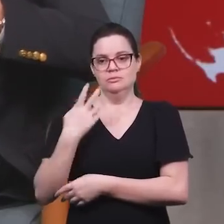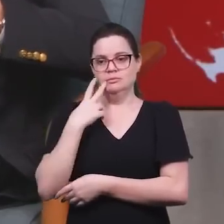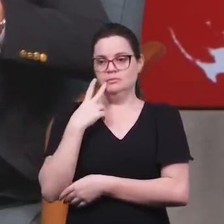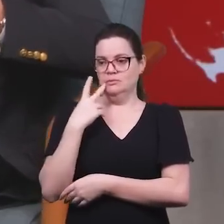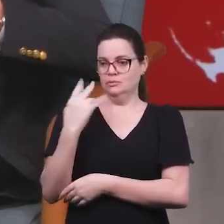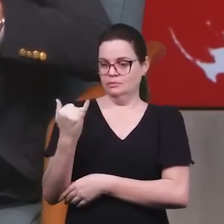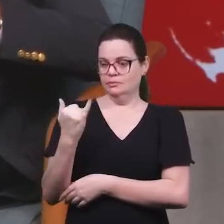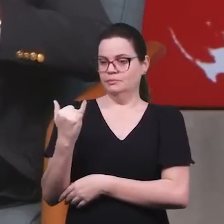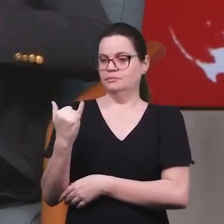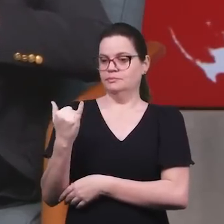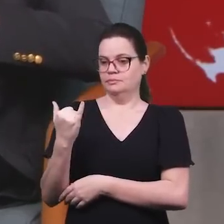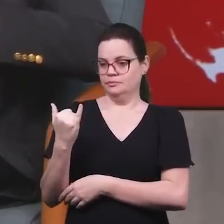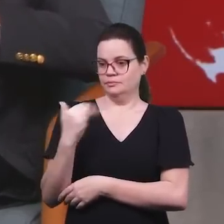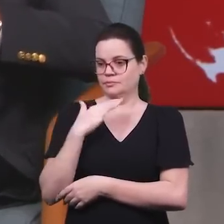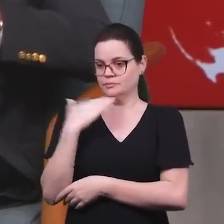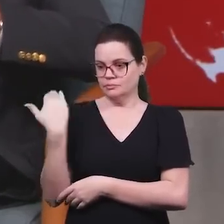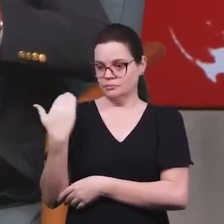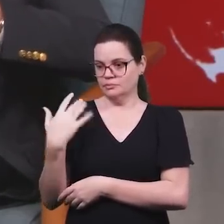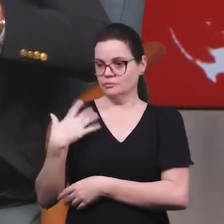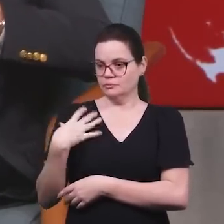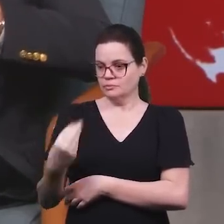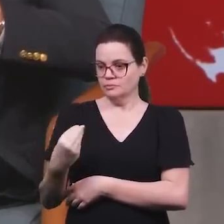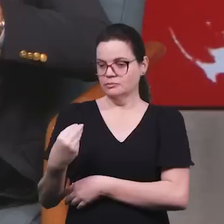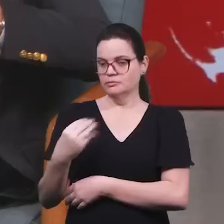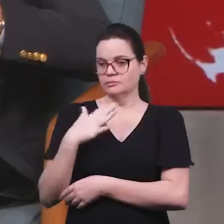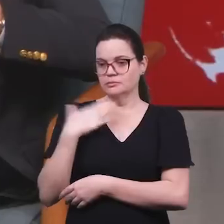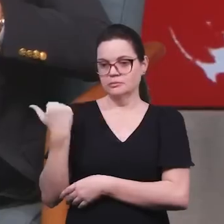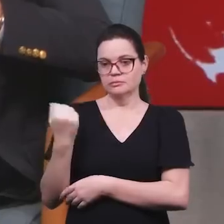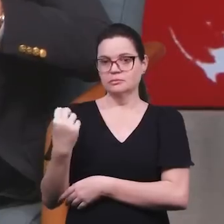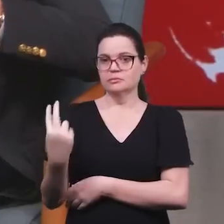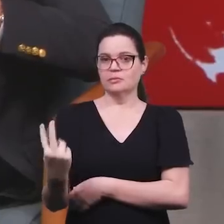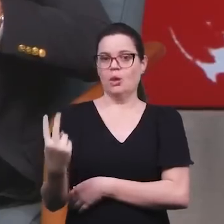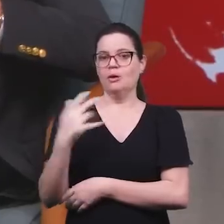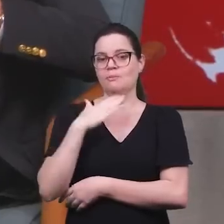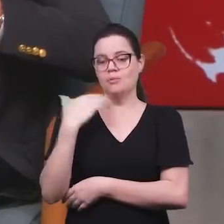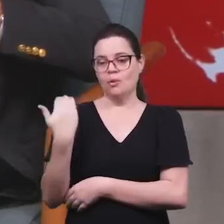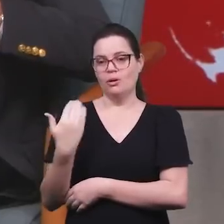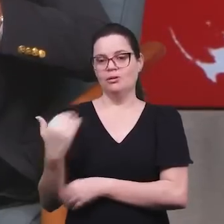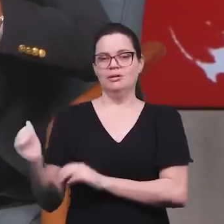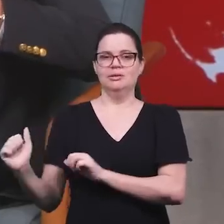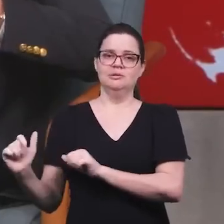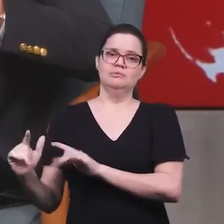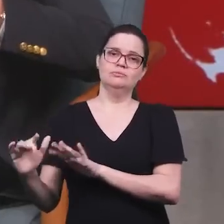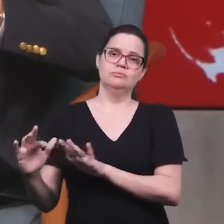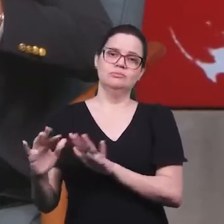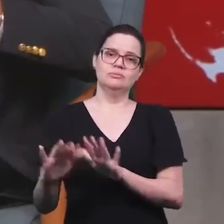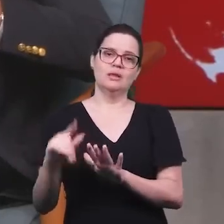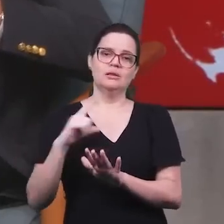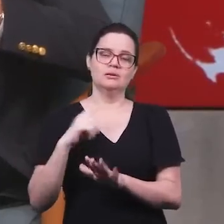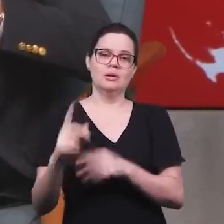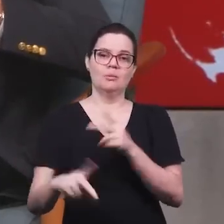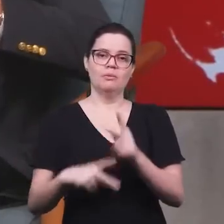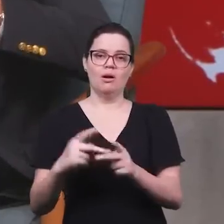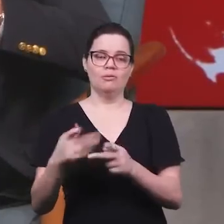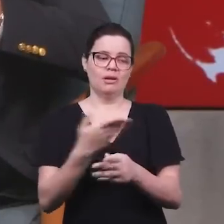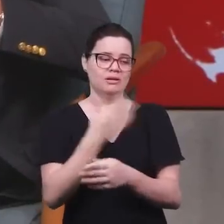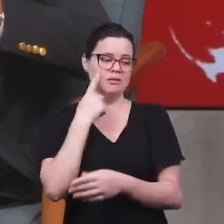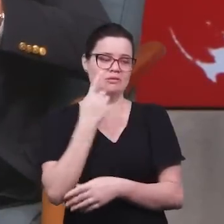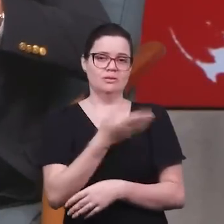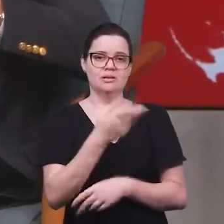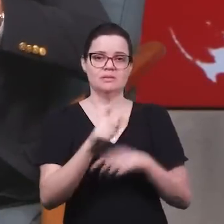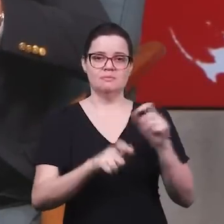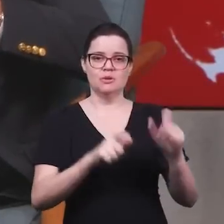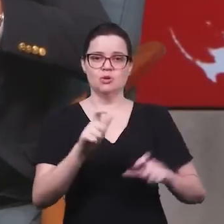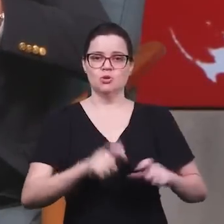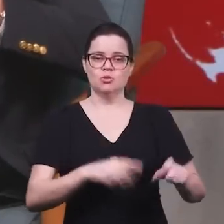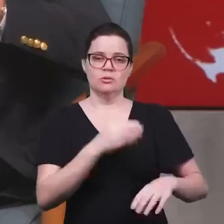filho também está morto. Então a multidão que caminha assim, o pai está morto, o filho está morto, a mulher, que é